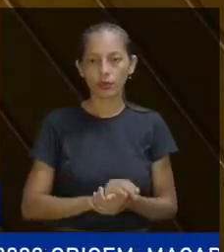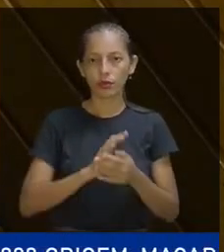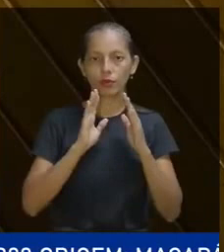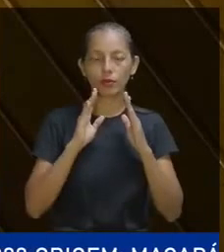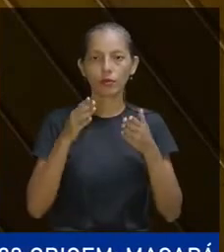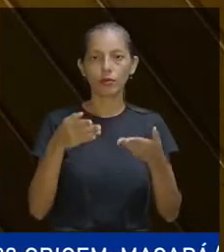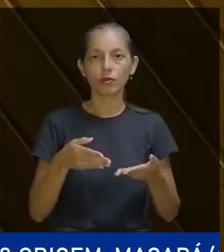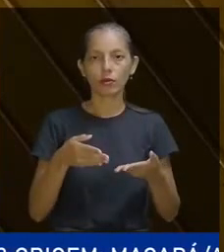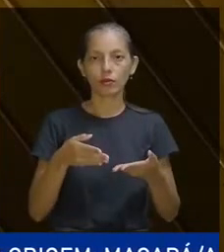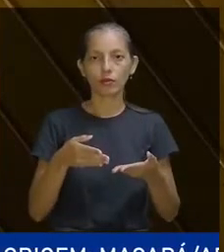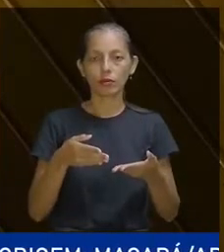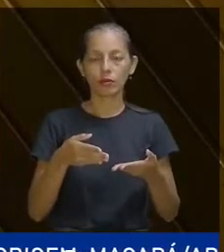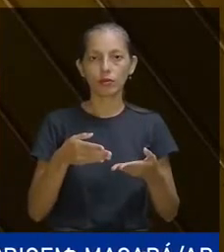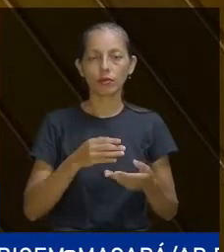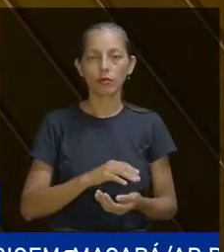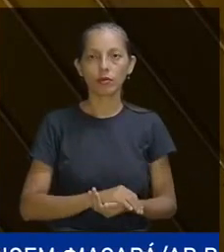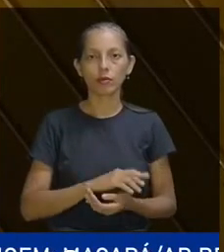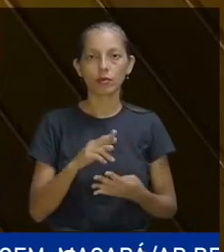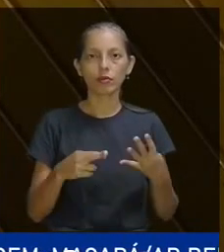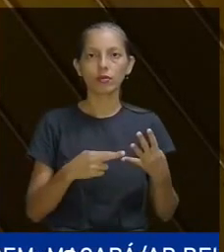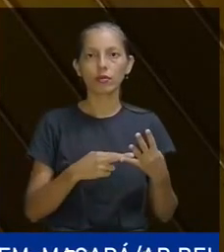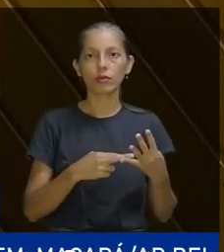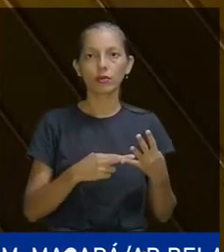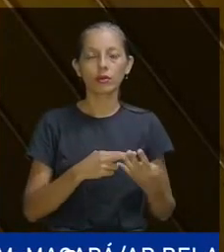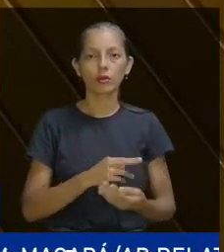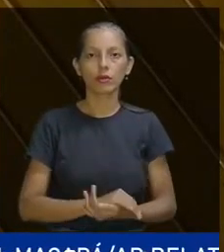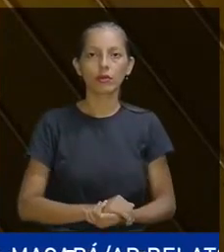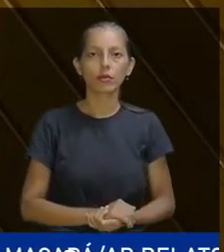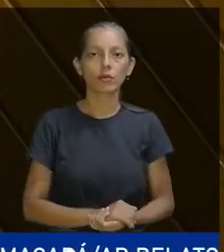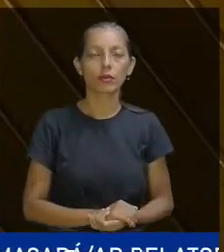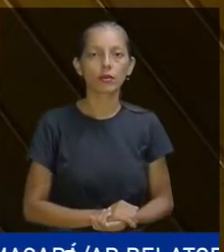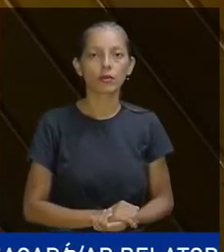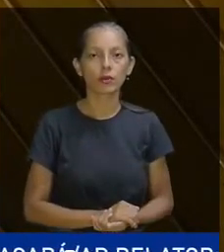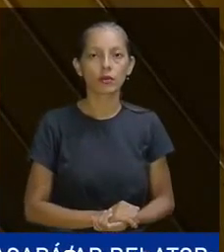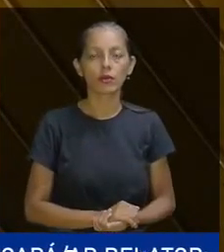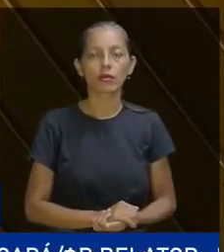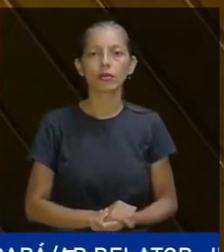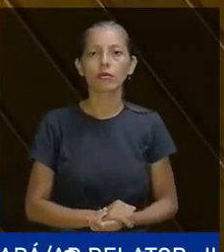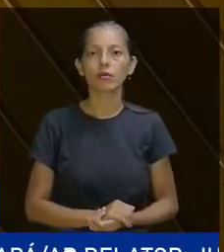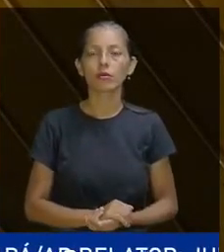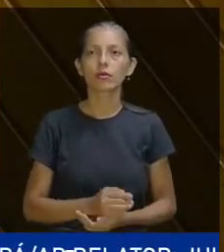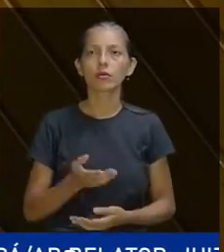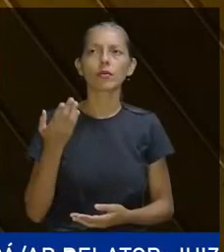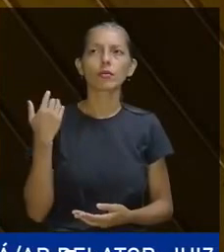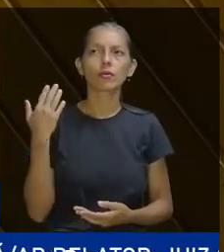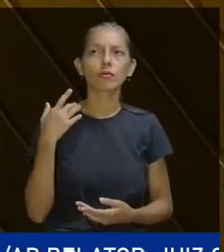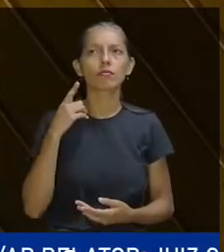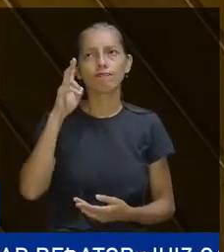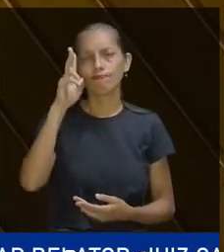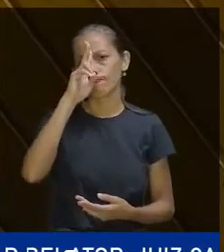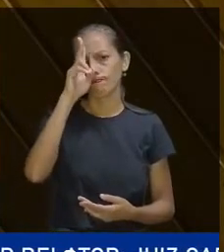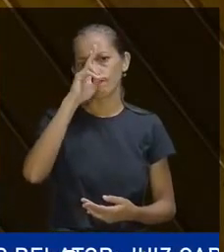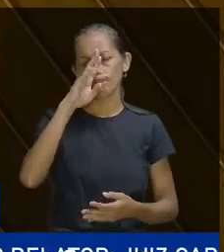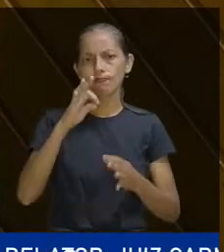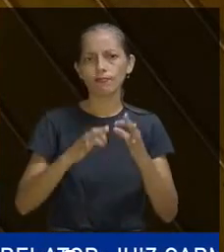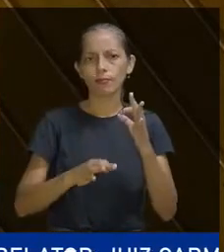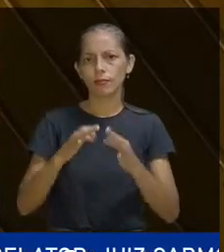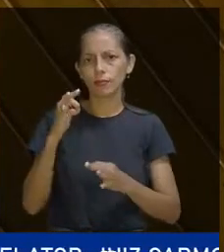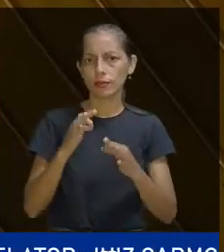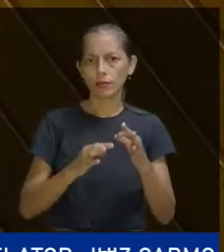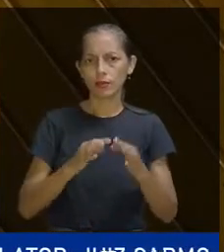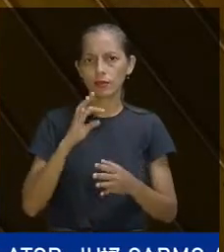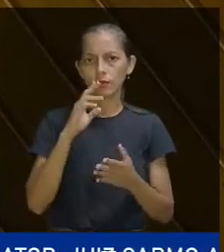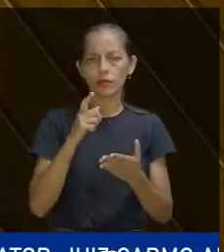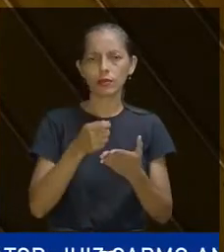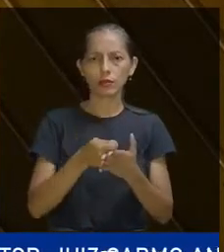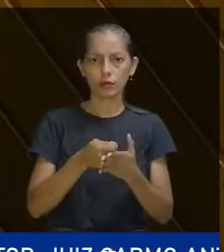dos embargos. E, de fato, na ocasião do julgamento do acórdão, todas essas matérias foram